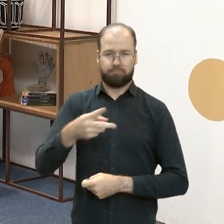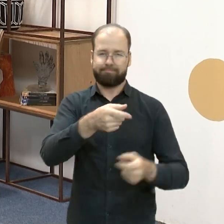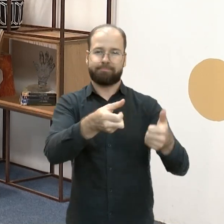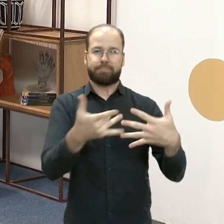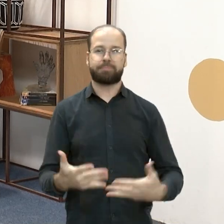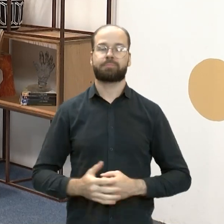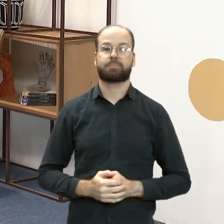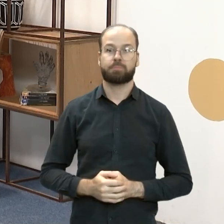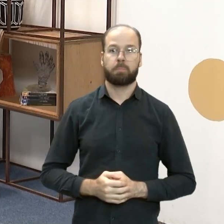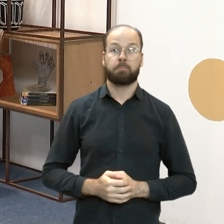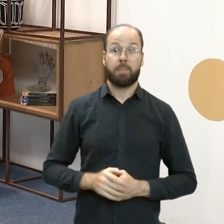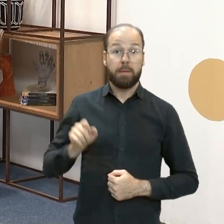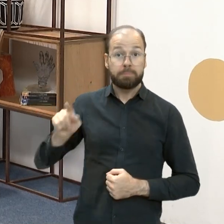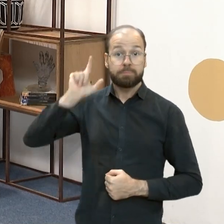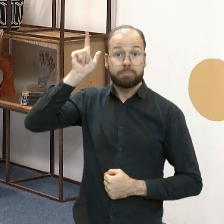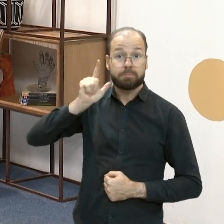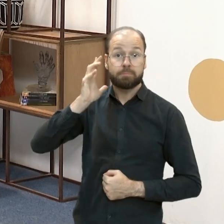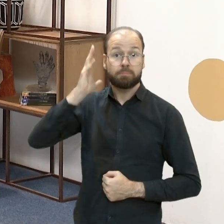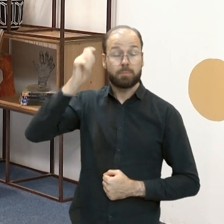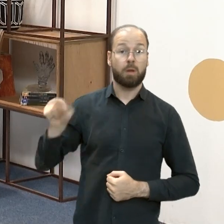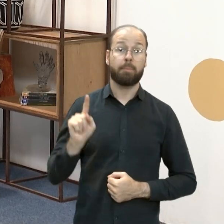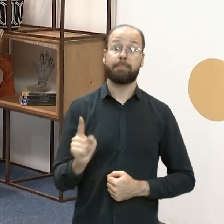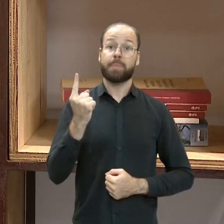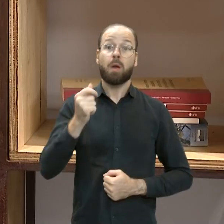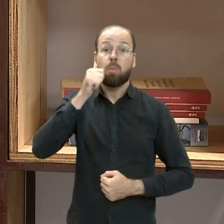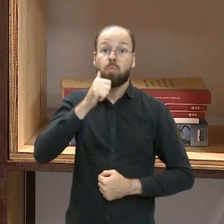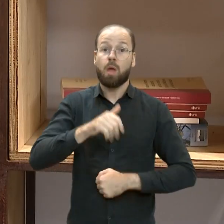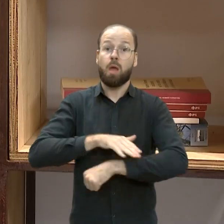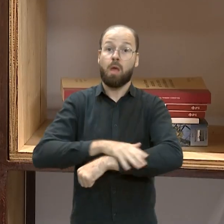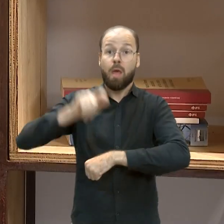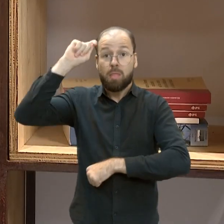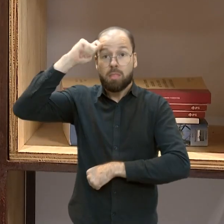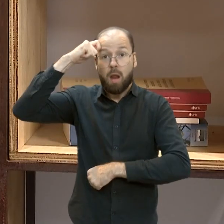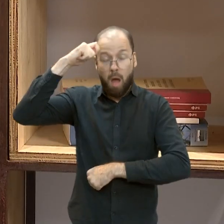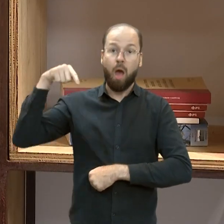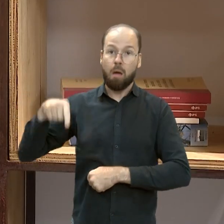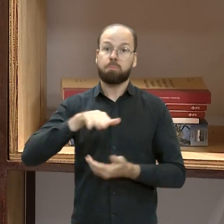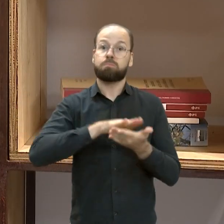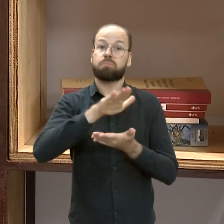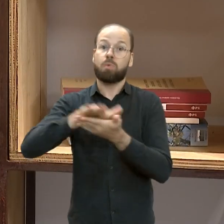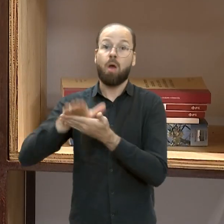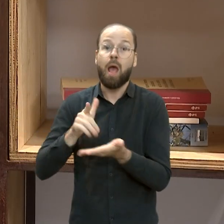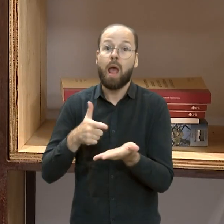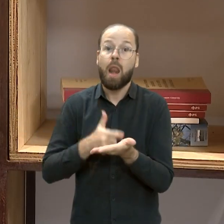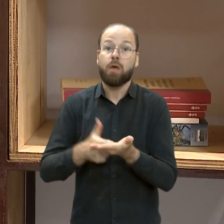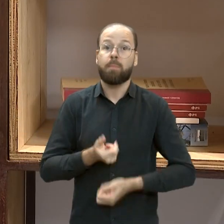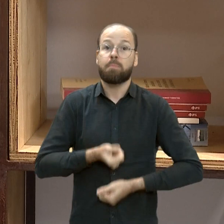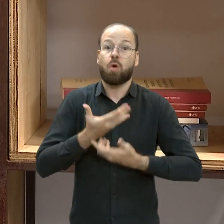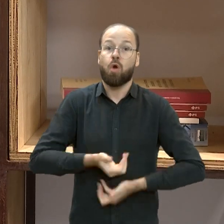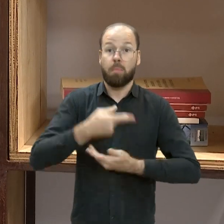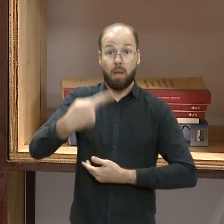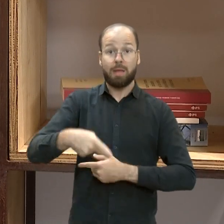primeira mulher negra, ela foi uma mulher negra que publicou um livro de poemas pelo estado de